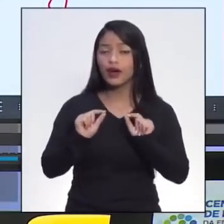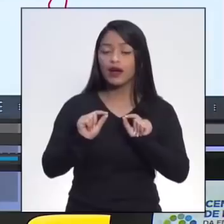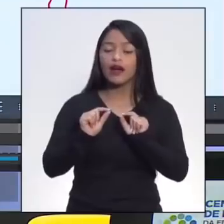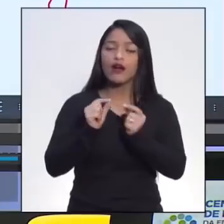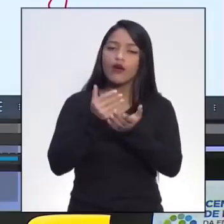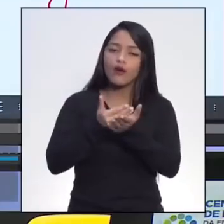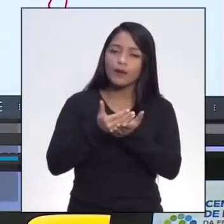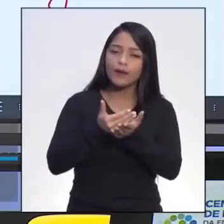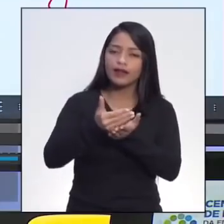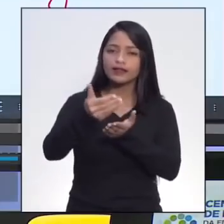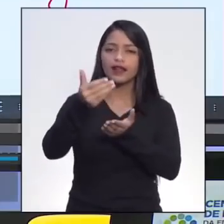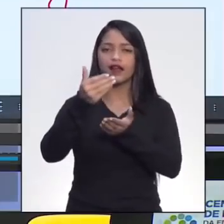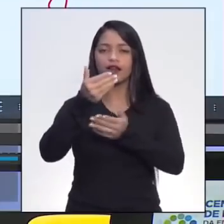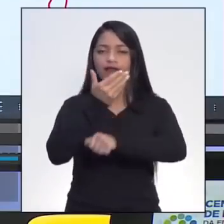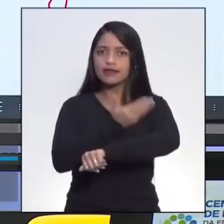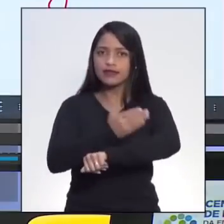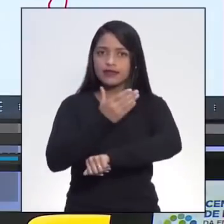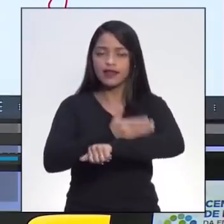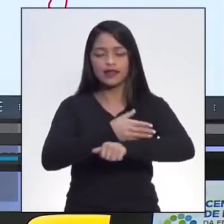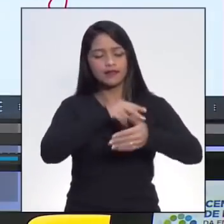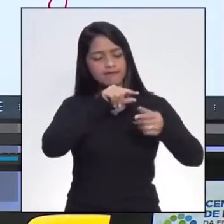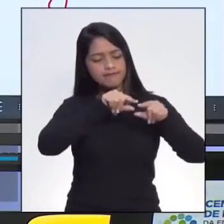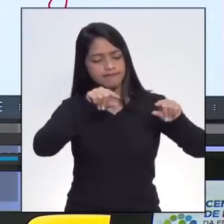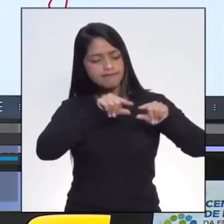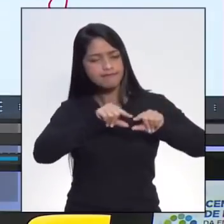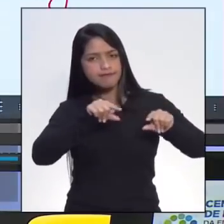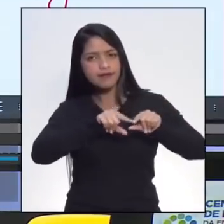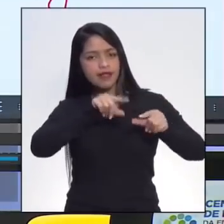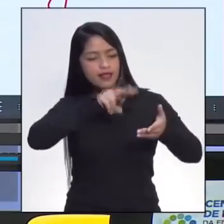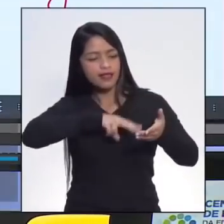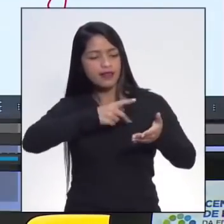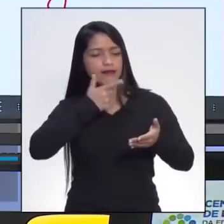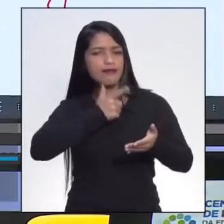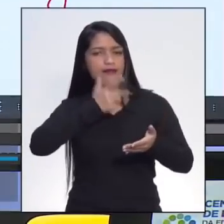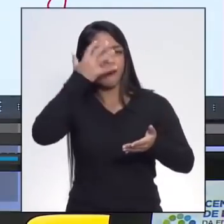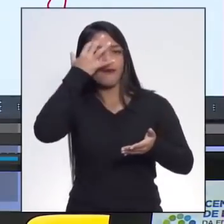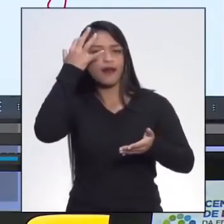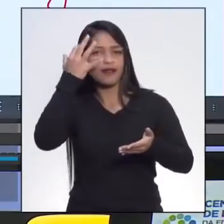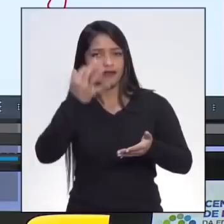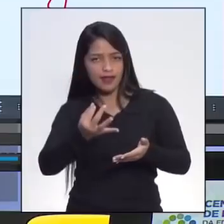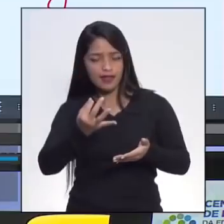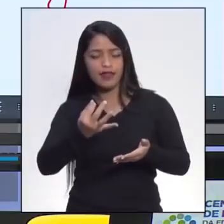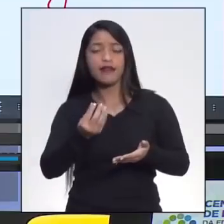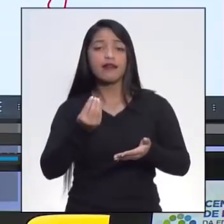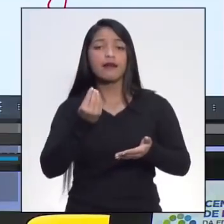começar a compreender as situações, problemas, para poder fazer as suas